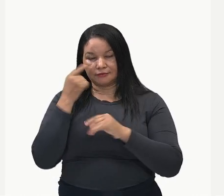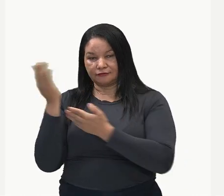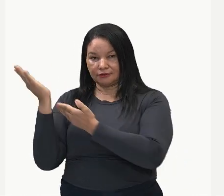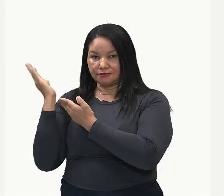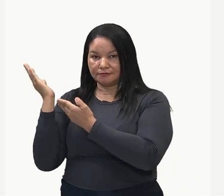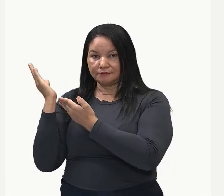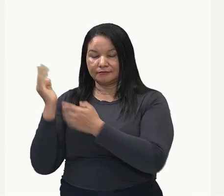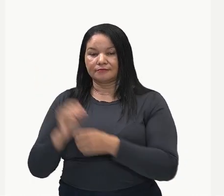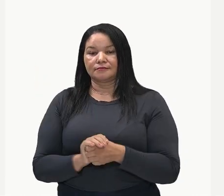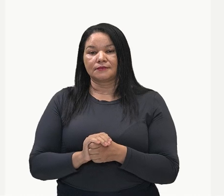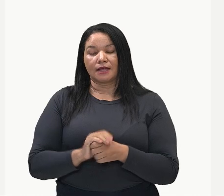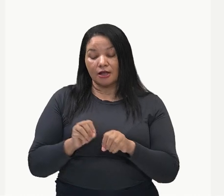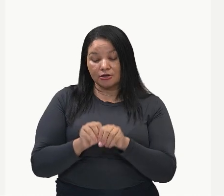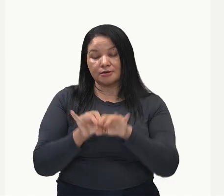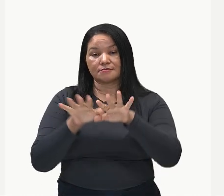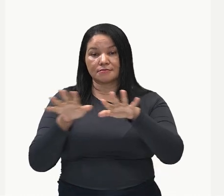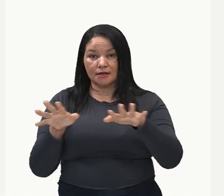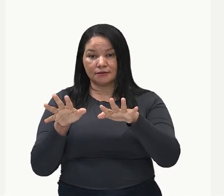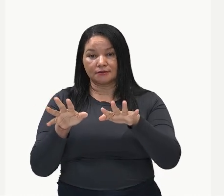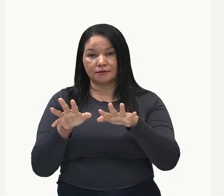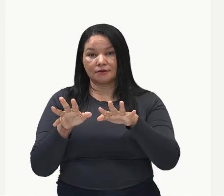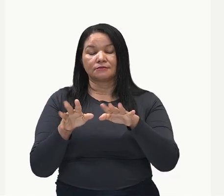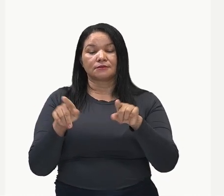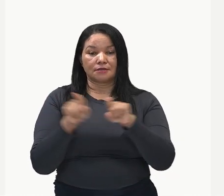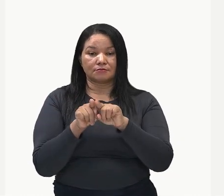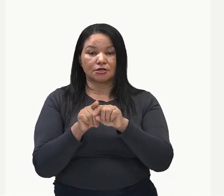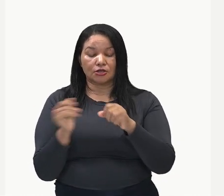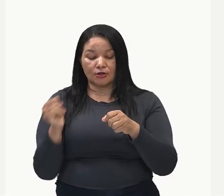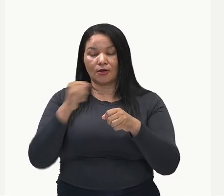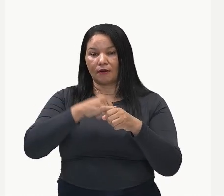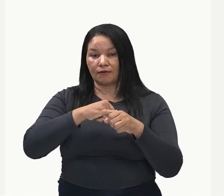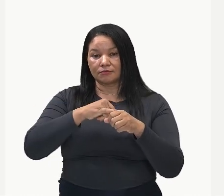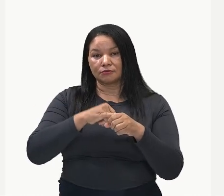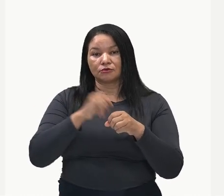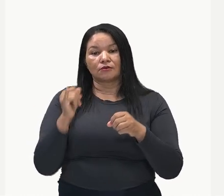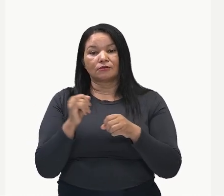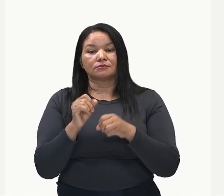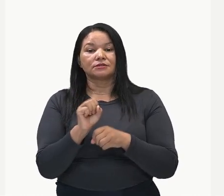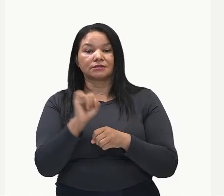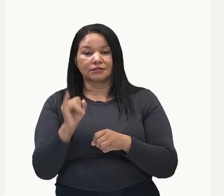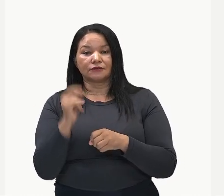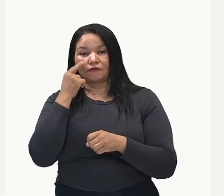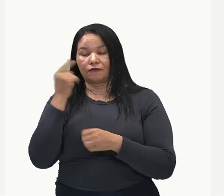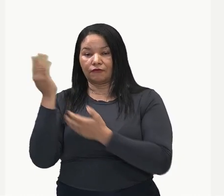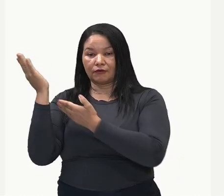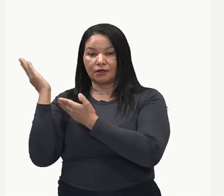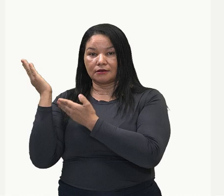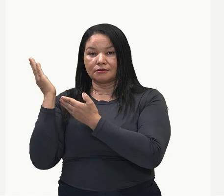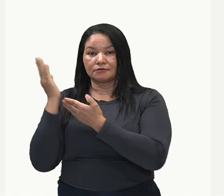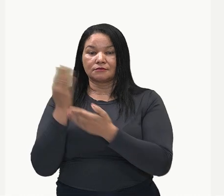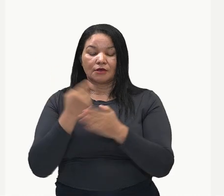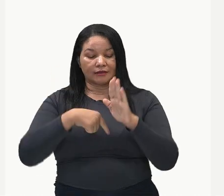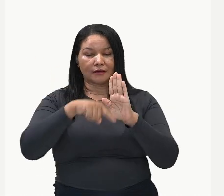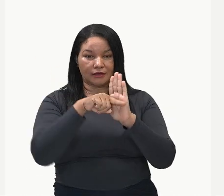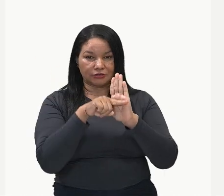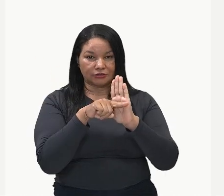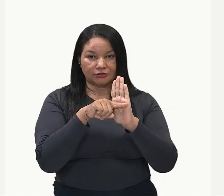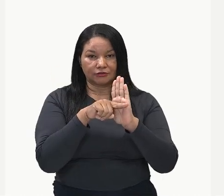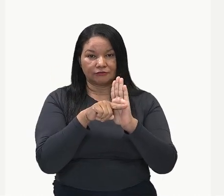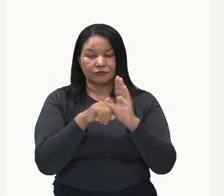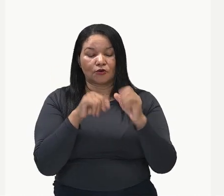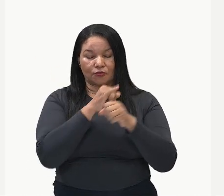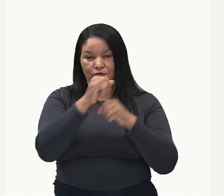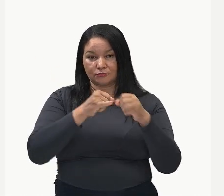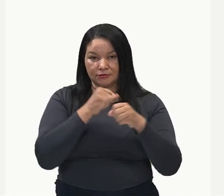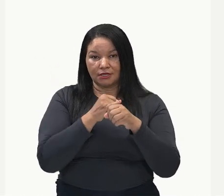a liberação de um ânion. Ânion, gente, é quando a carga é negativa. Quando a carga do íon